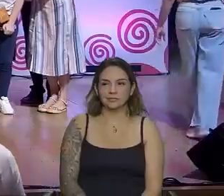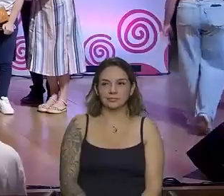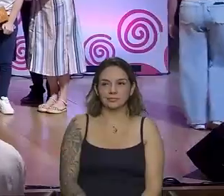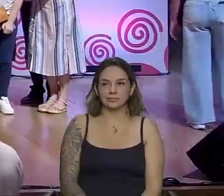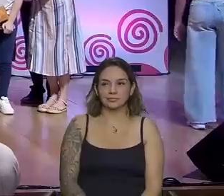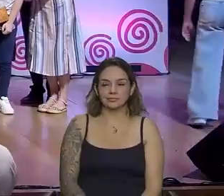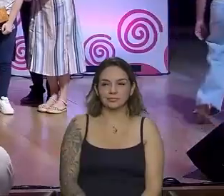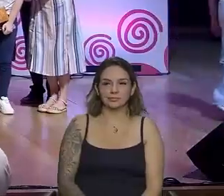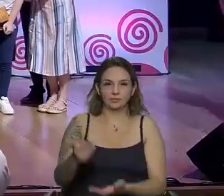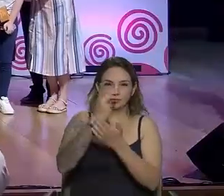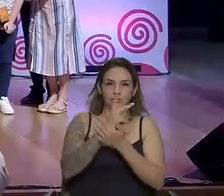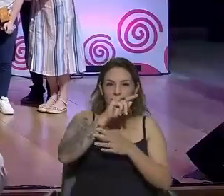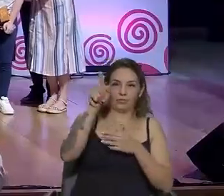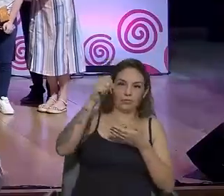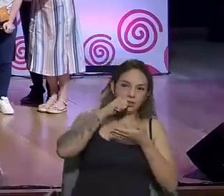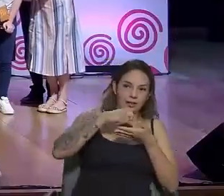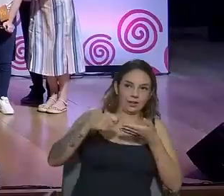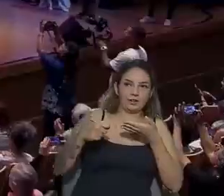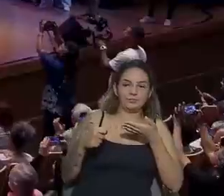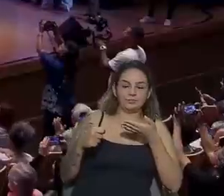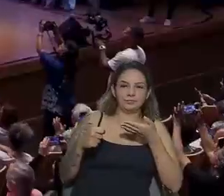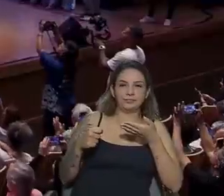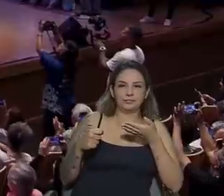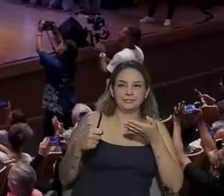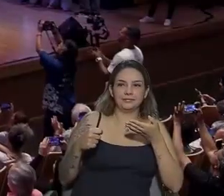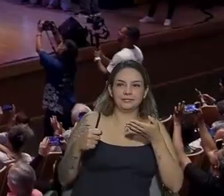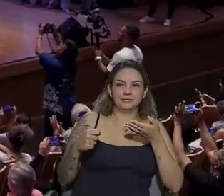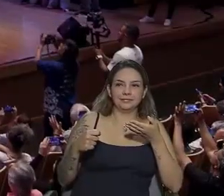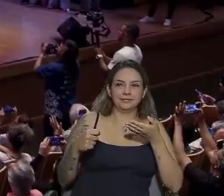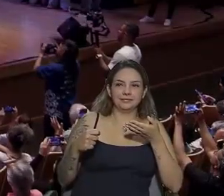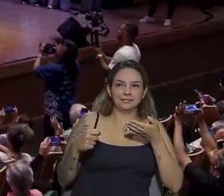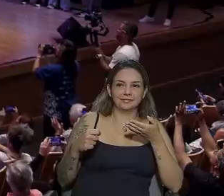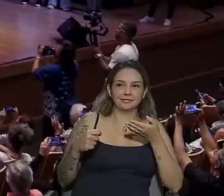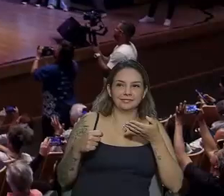Lembrem de procurar a Jennifer lá na área de autógrafos.